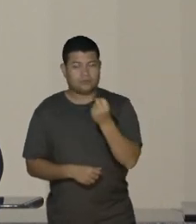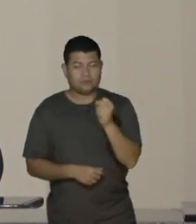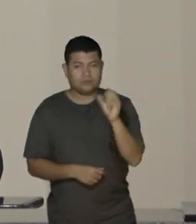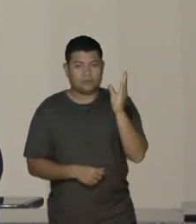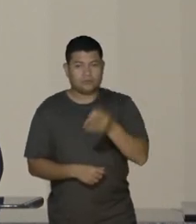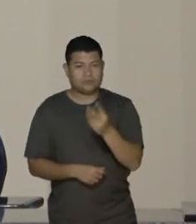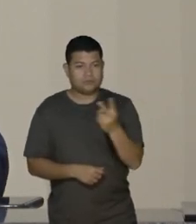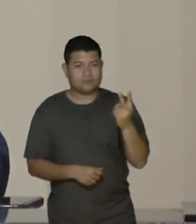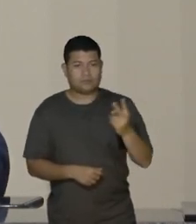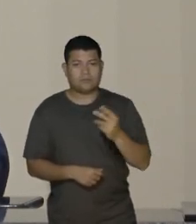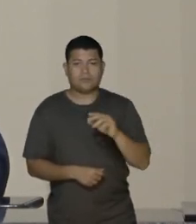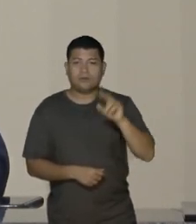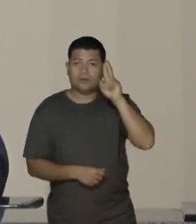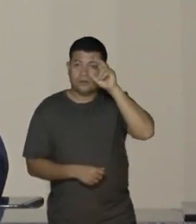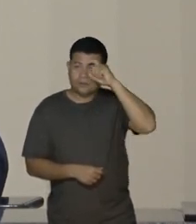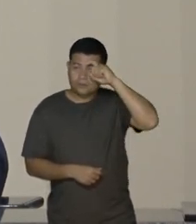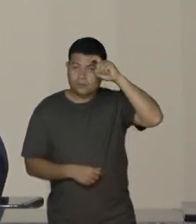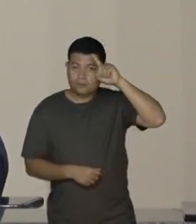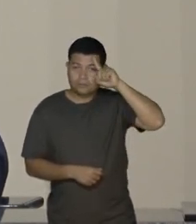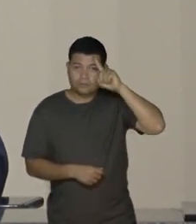288-2022, do deputado Marcos Vieira,